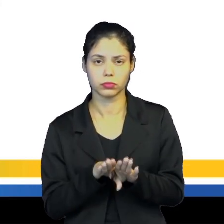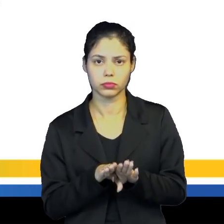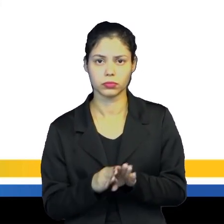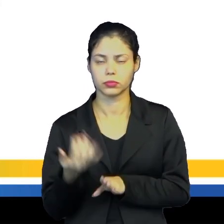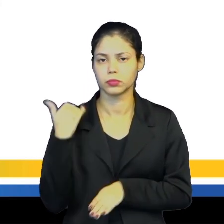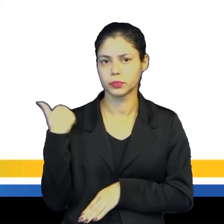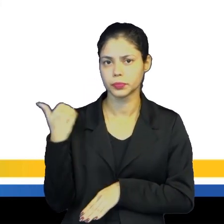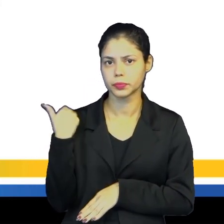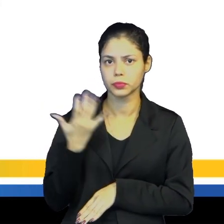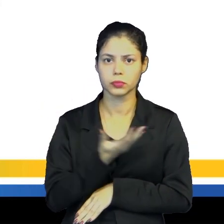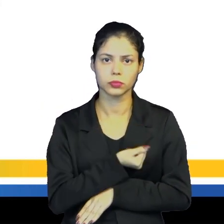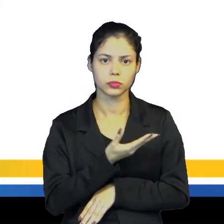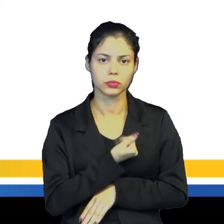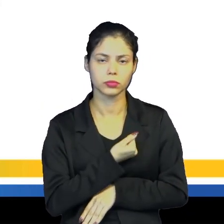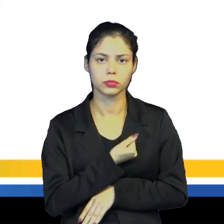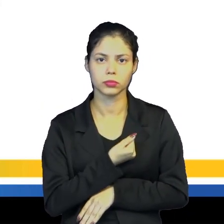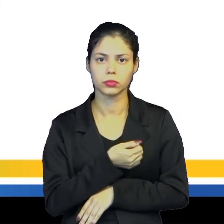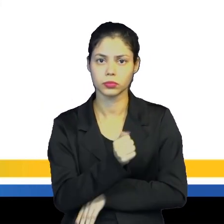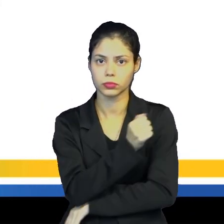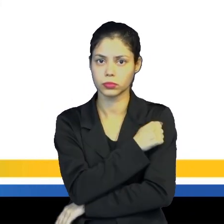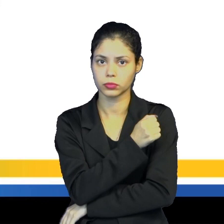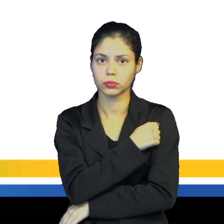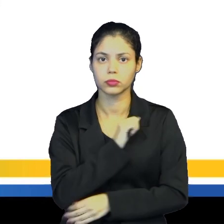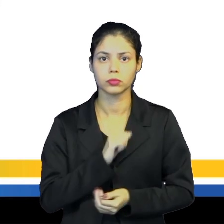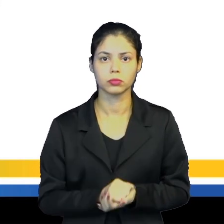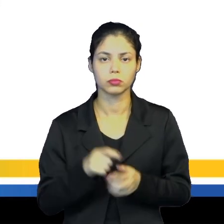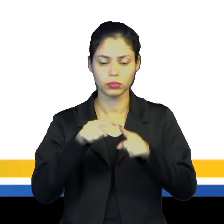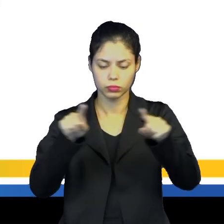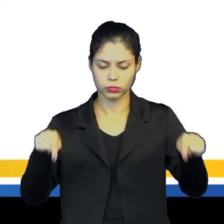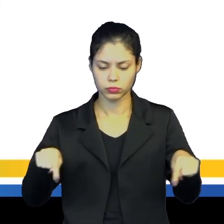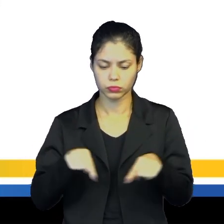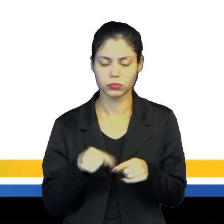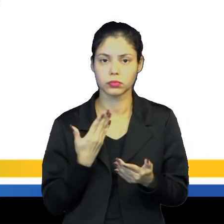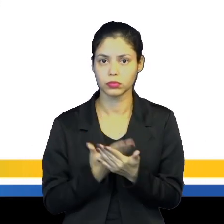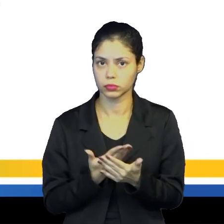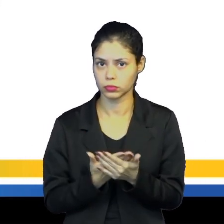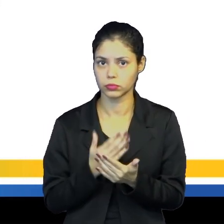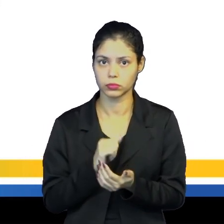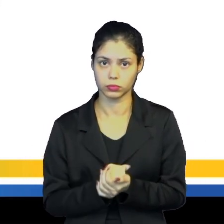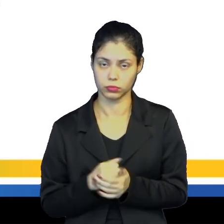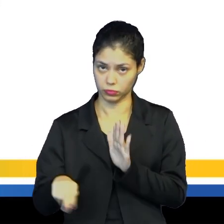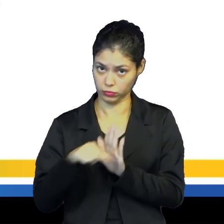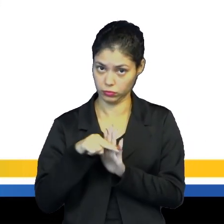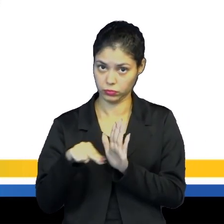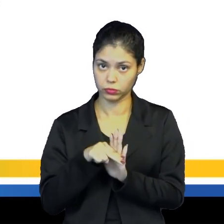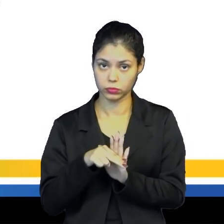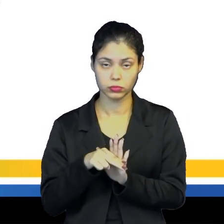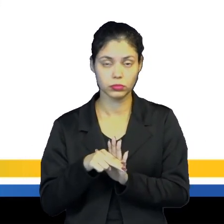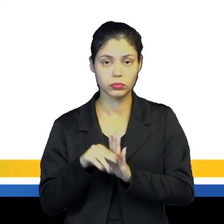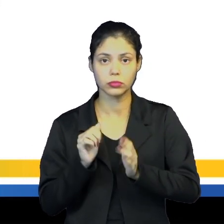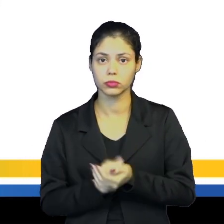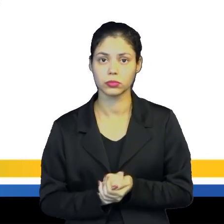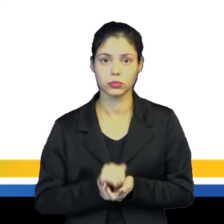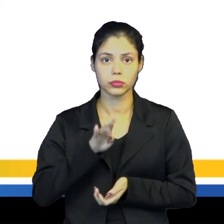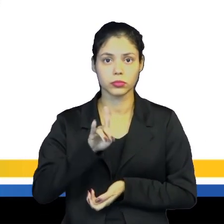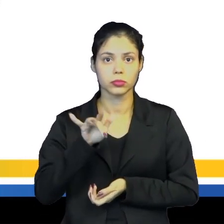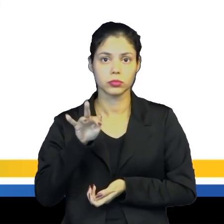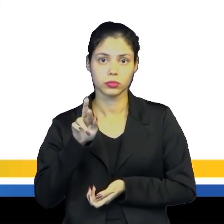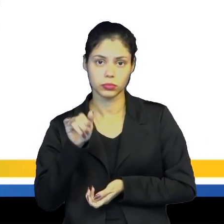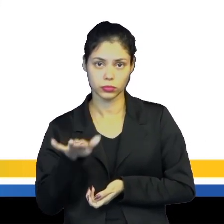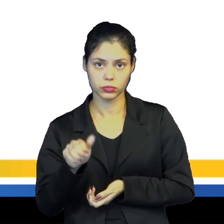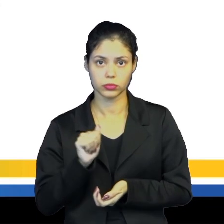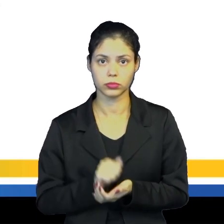idade, número de alunos na sala de aula, notas do boletim e assim